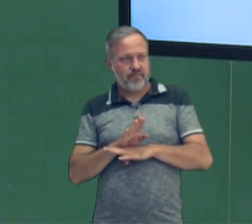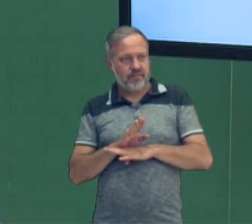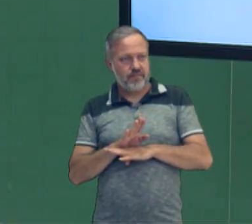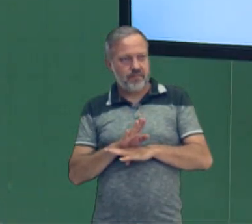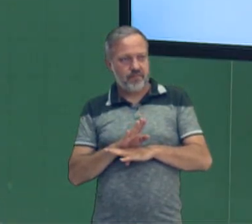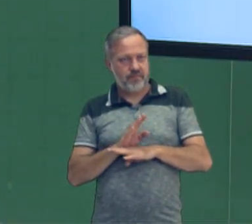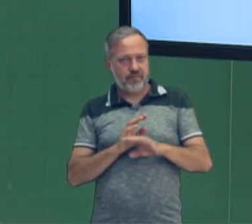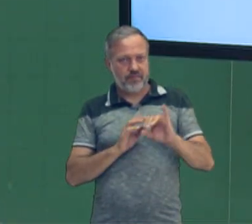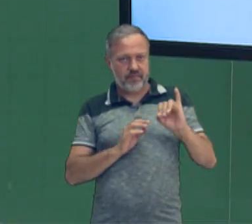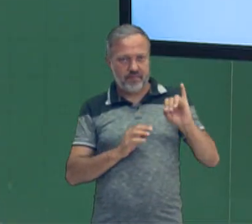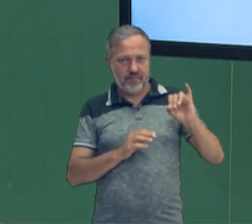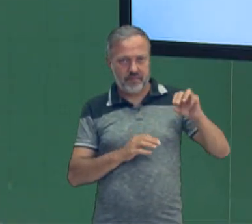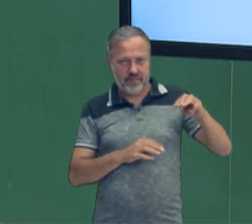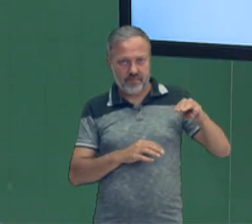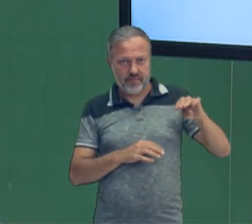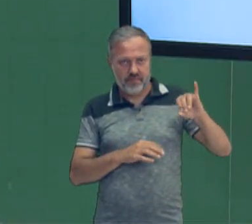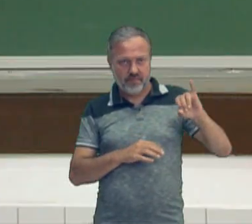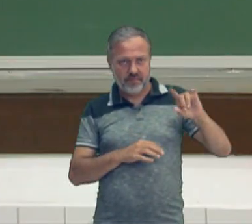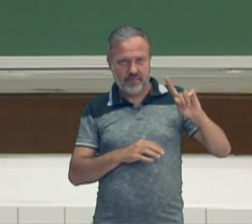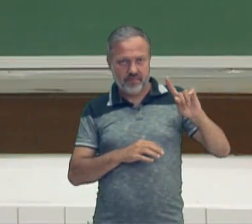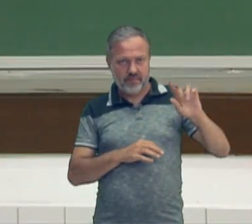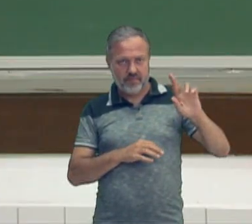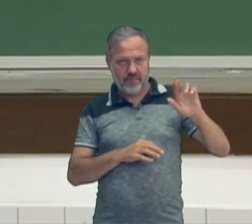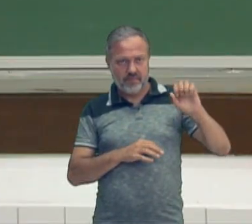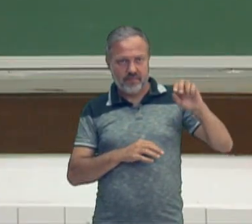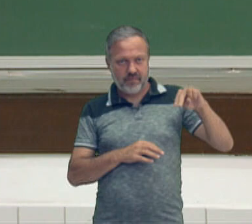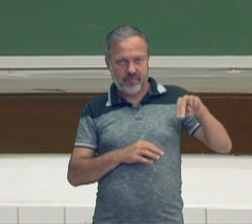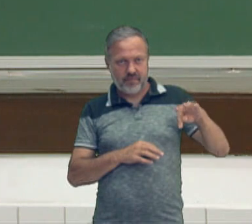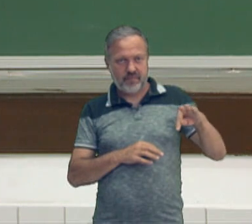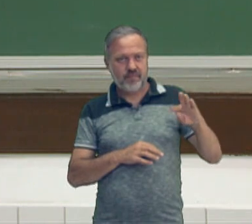novo? Imigrante. Isso, repete lá.